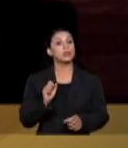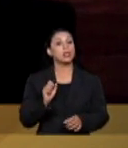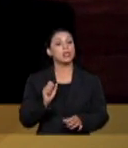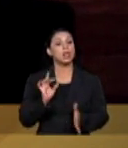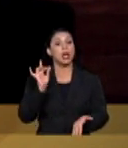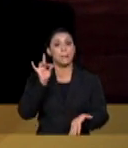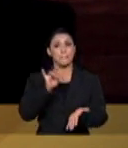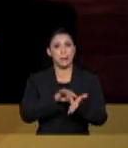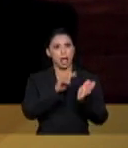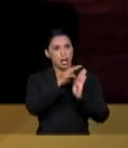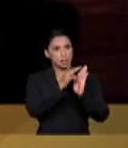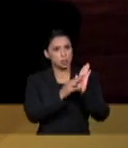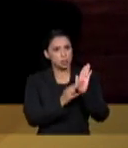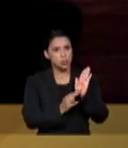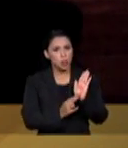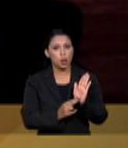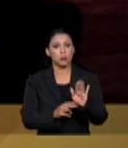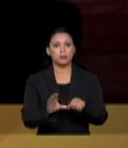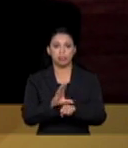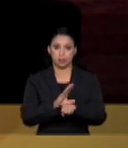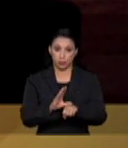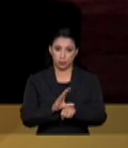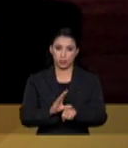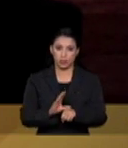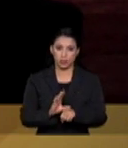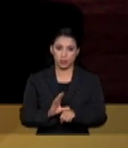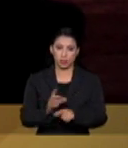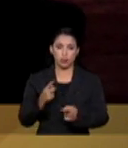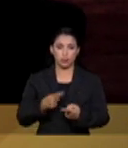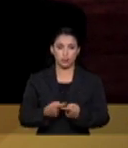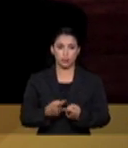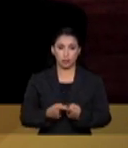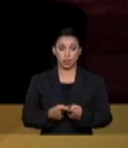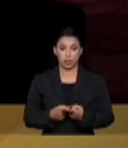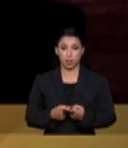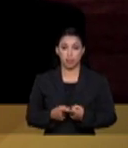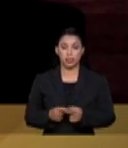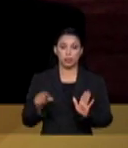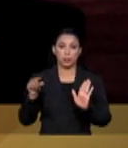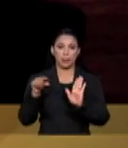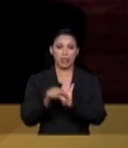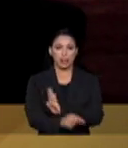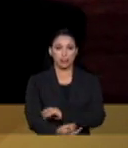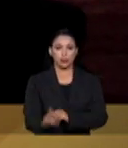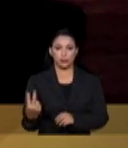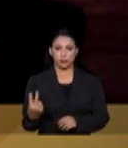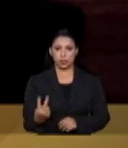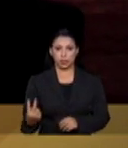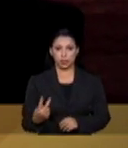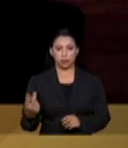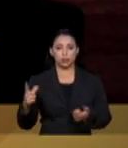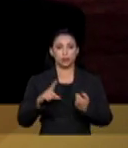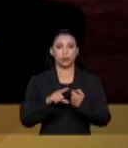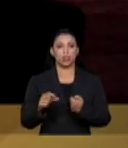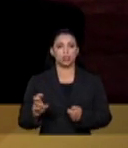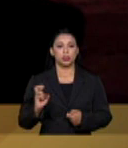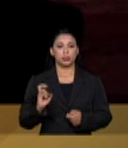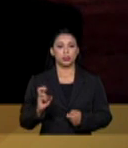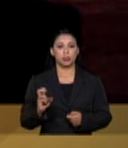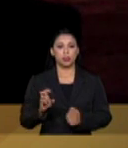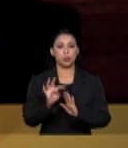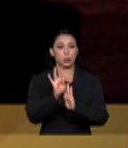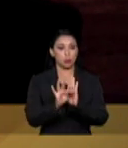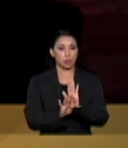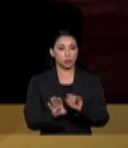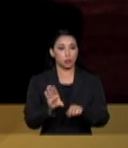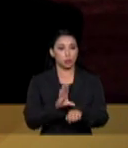das normas com Sonar pois nos termos do parágrafo segundo do artigo pin